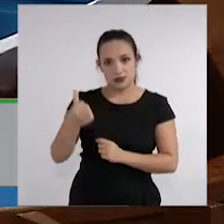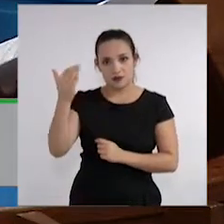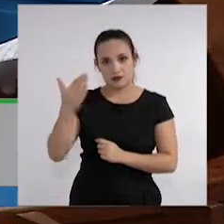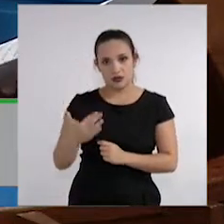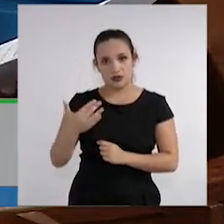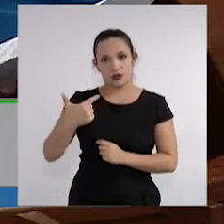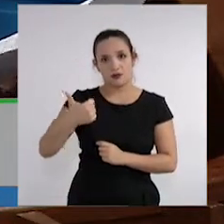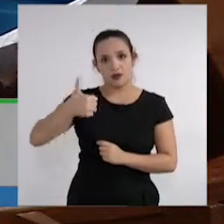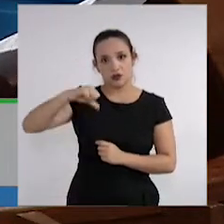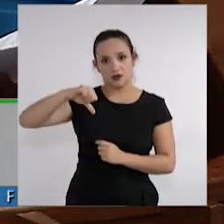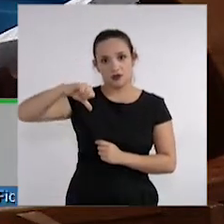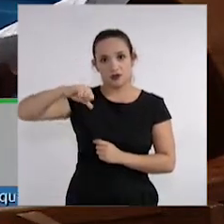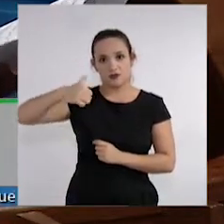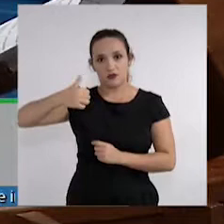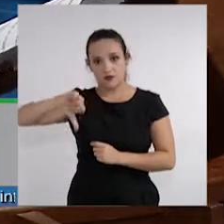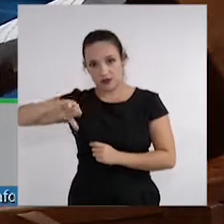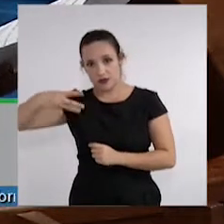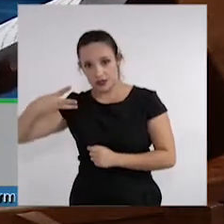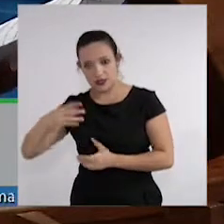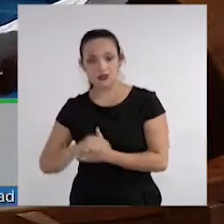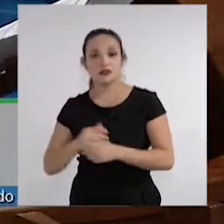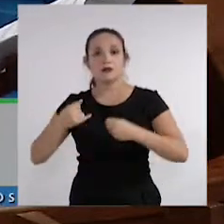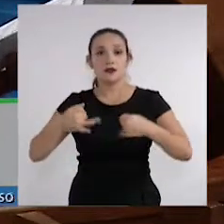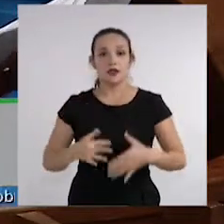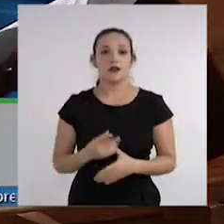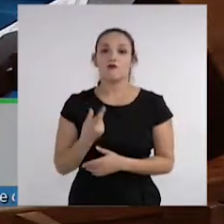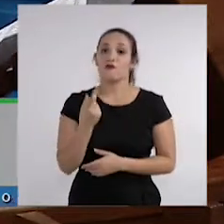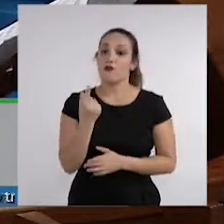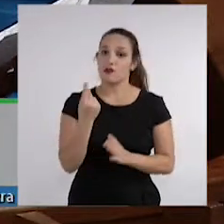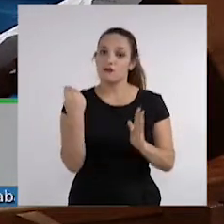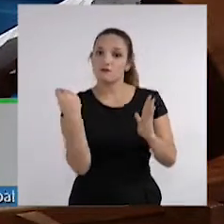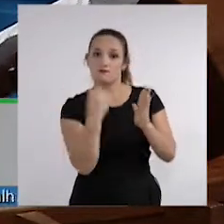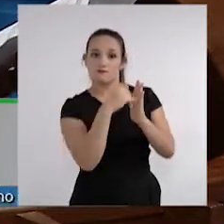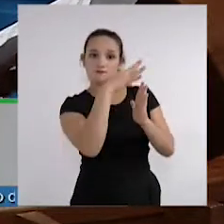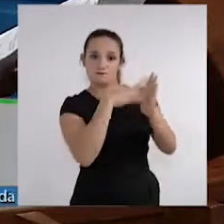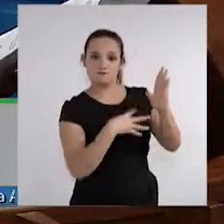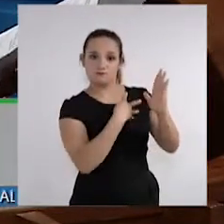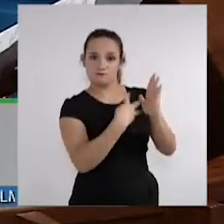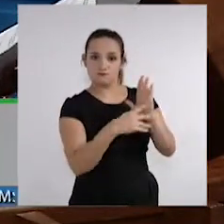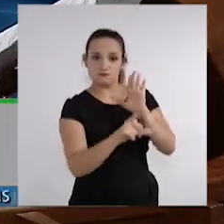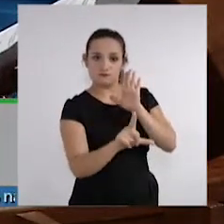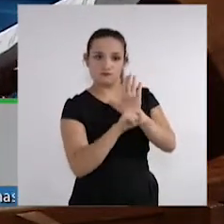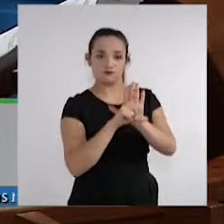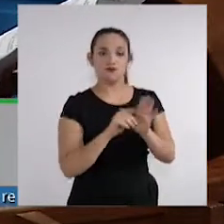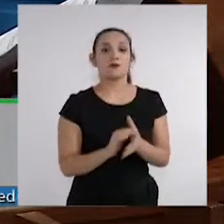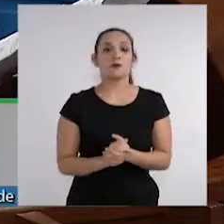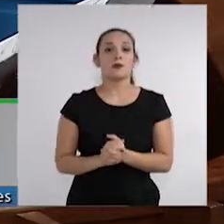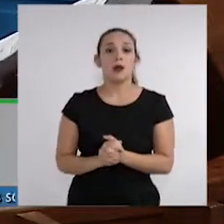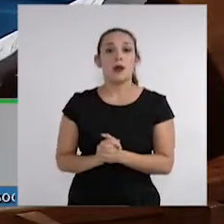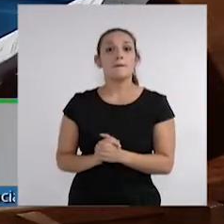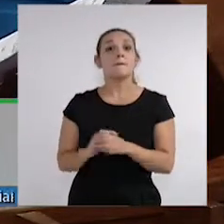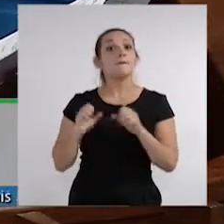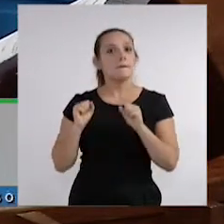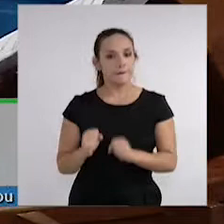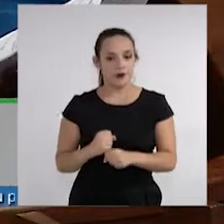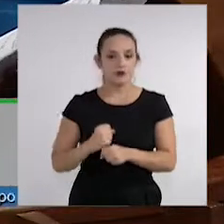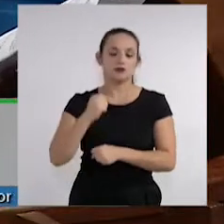8.666/93, deputado João Grandeiro, diz o seguinte: os valores fixados por esta lei poderão